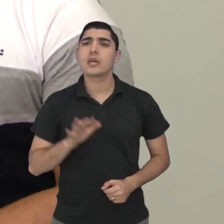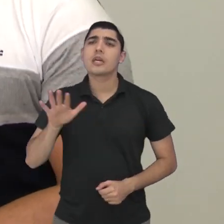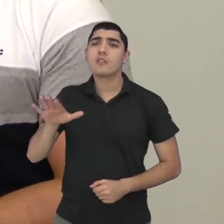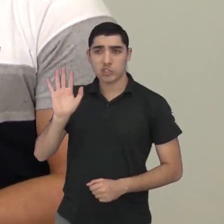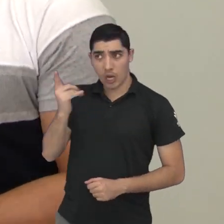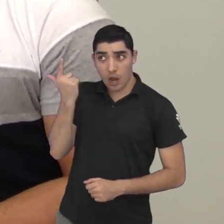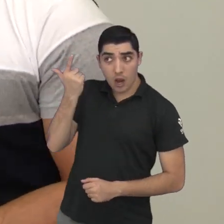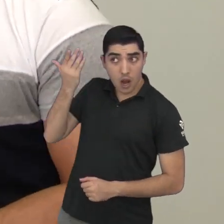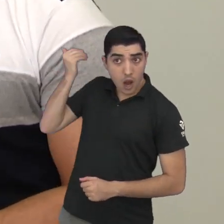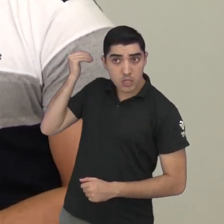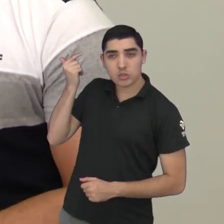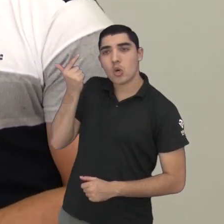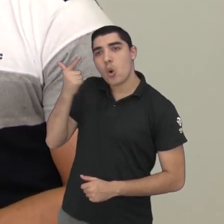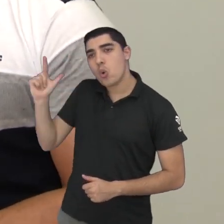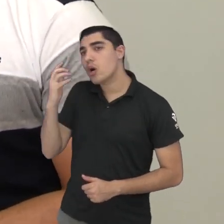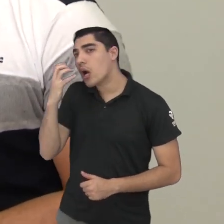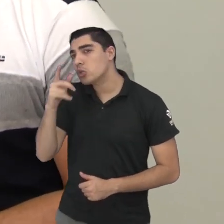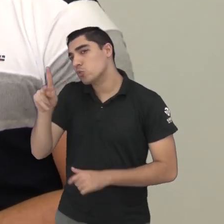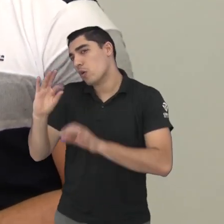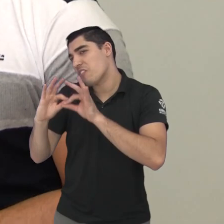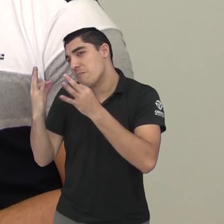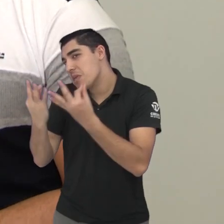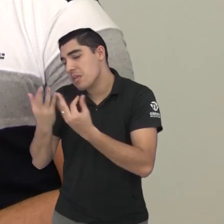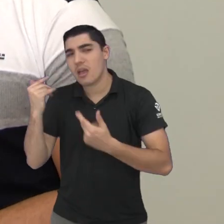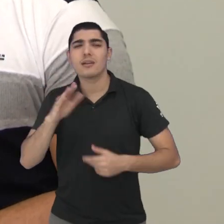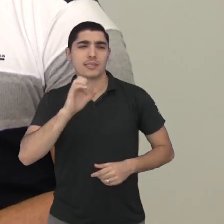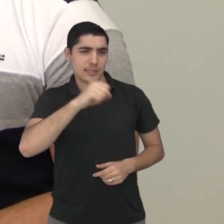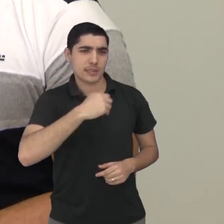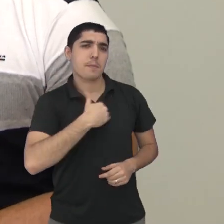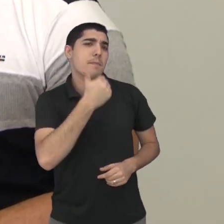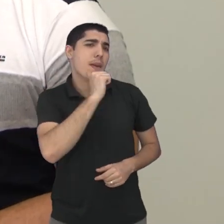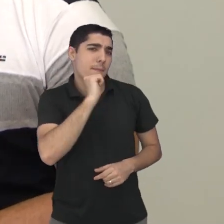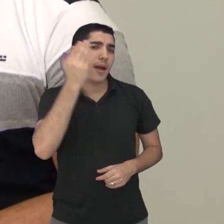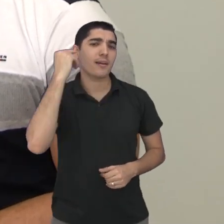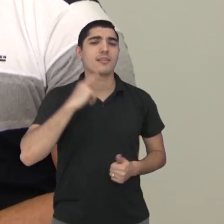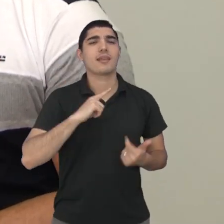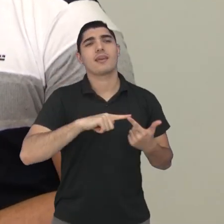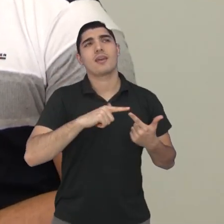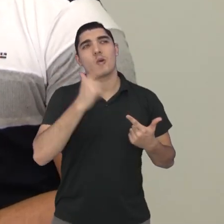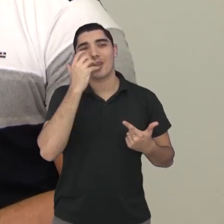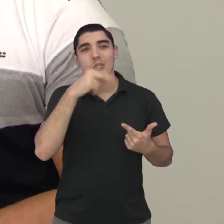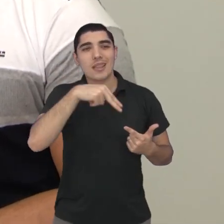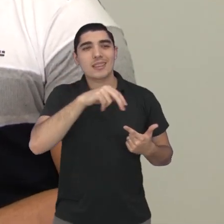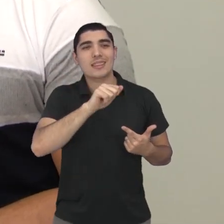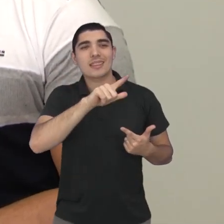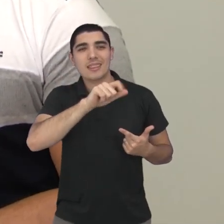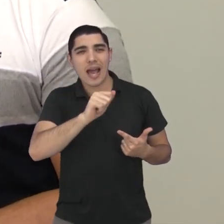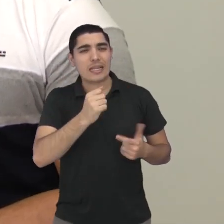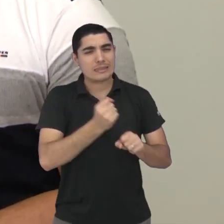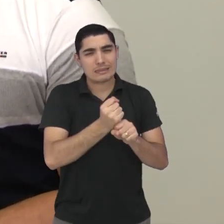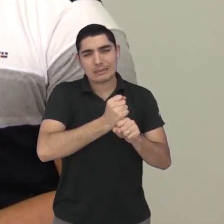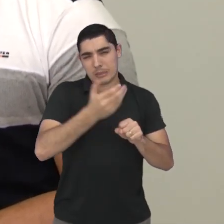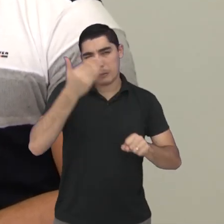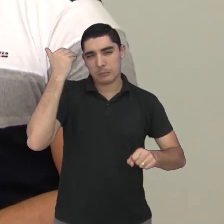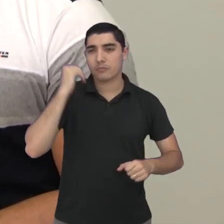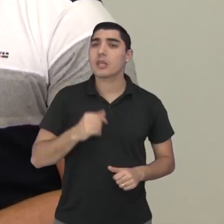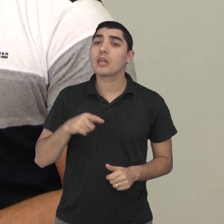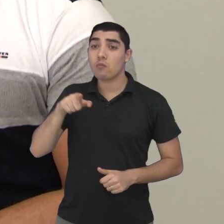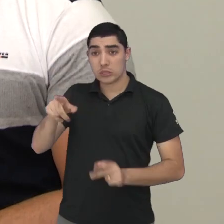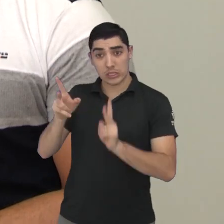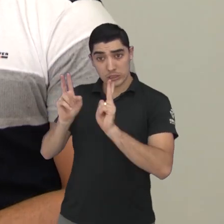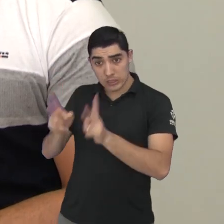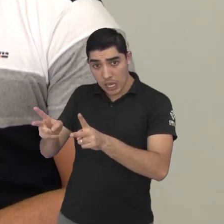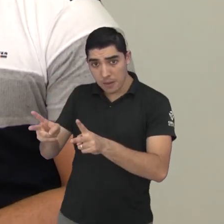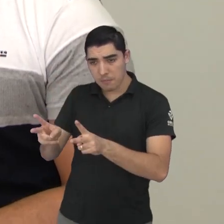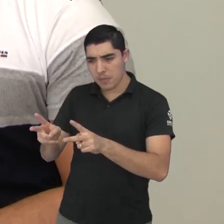teve outros cachorros, pelo menos na família aí, ao longo da vida? Sim, minha mãe, a gente cuidou da Nala muitos anos atrás. E sempre foi essa